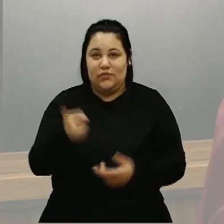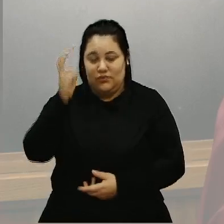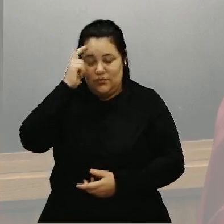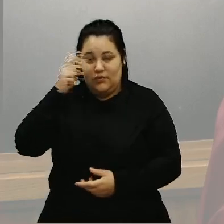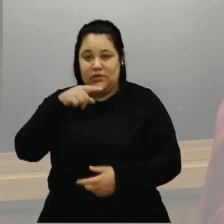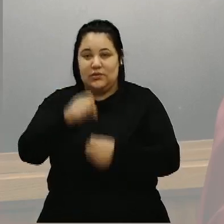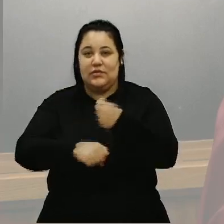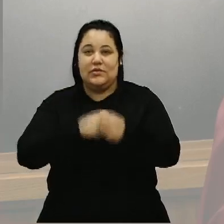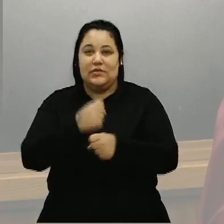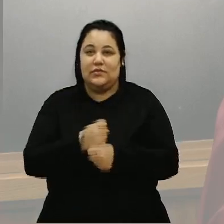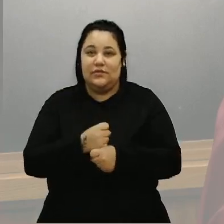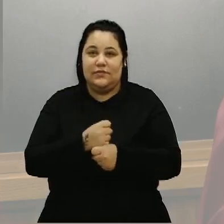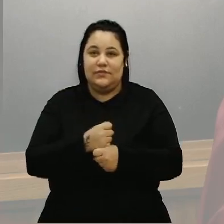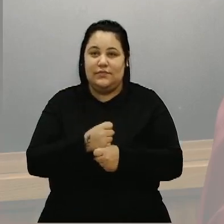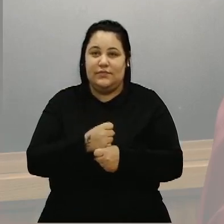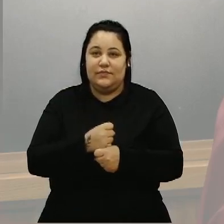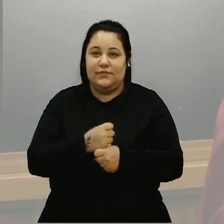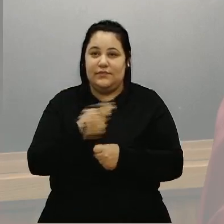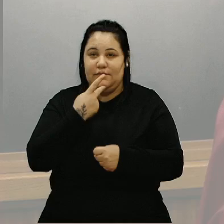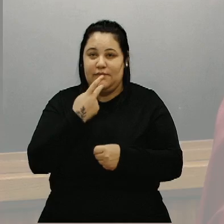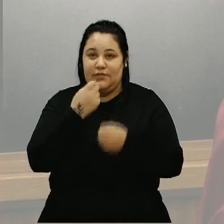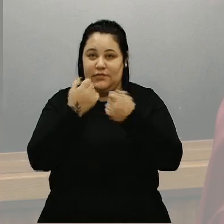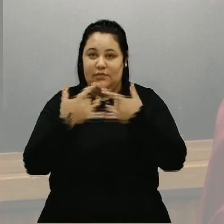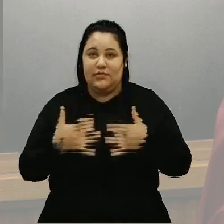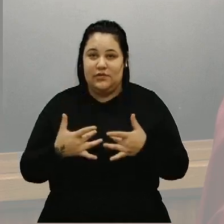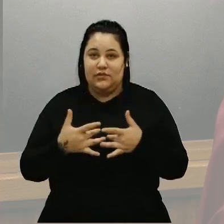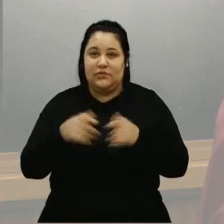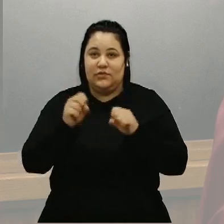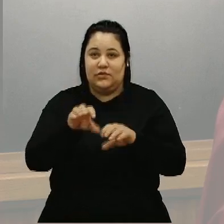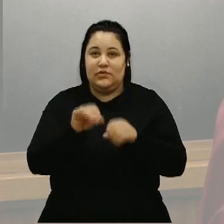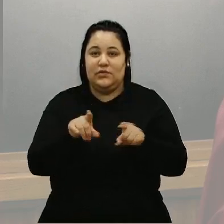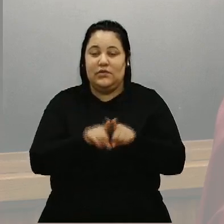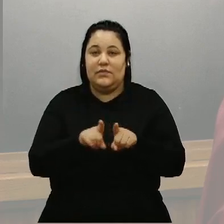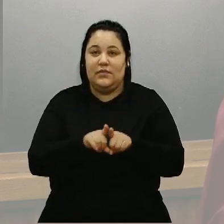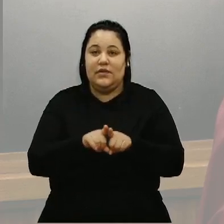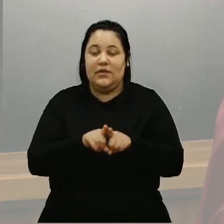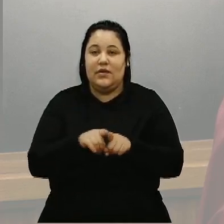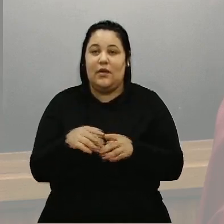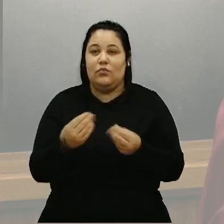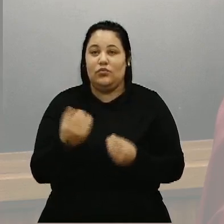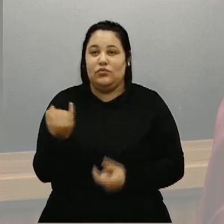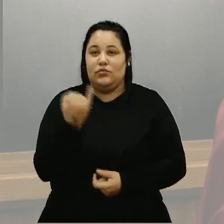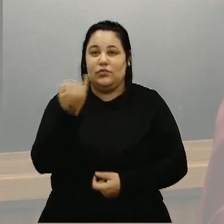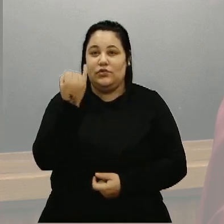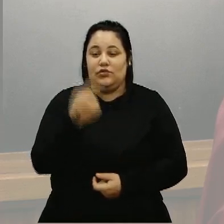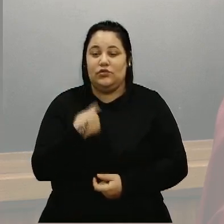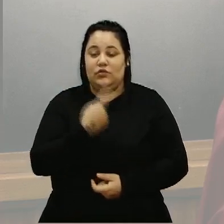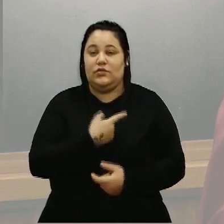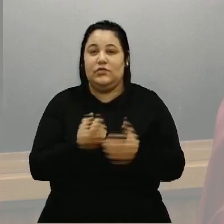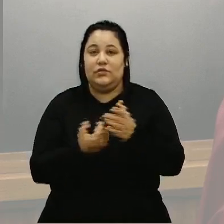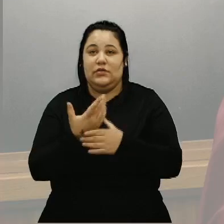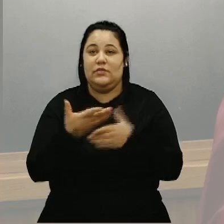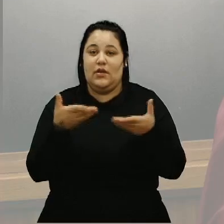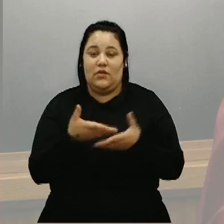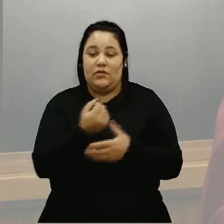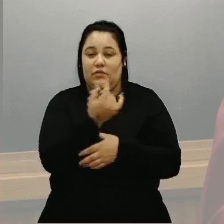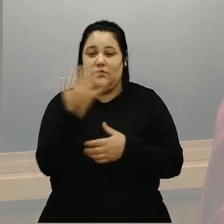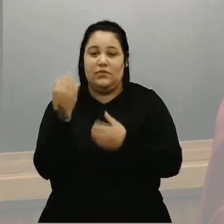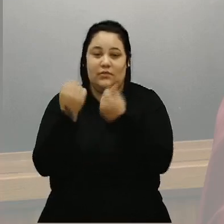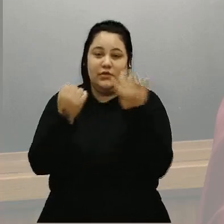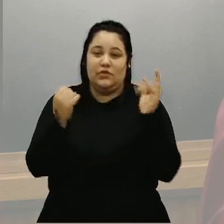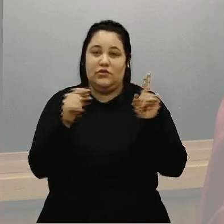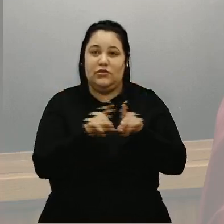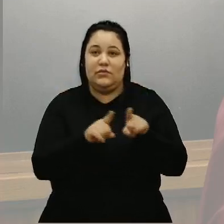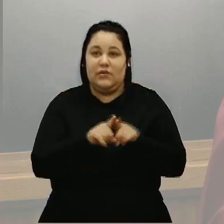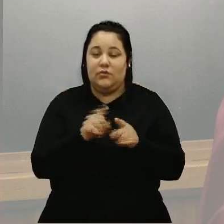ano, desmembrando da educação, que também é uma coisa importante. Nós criamos agora o do meio ambiente, por toda a